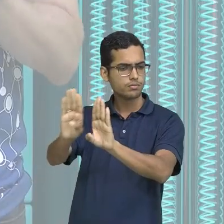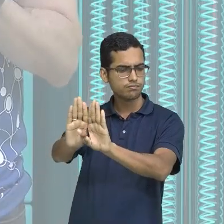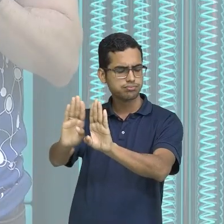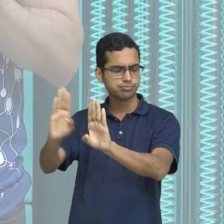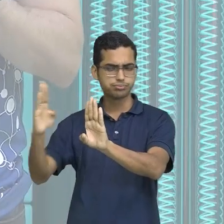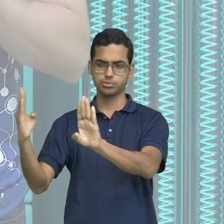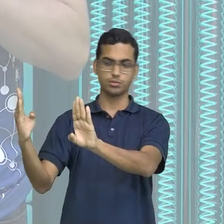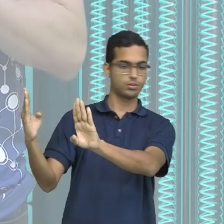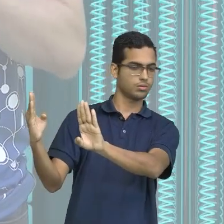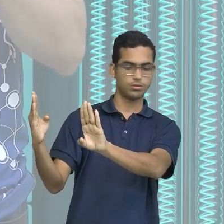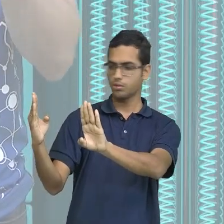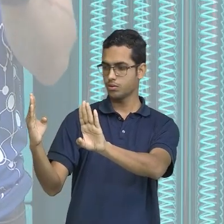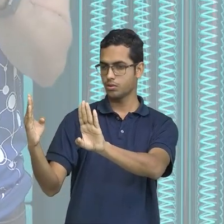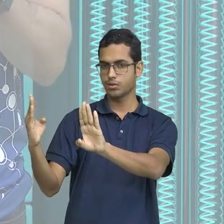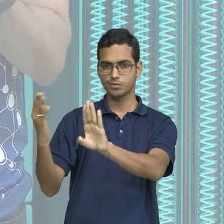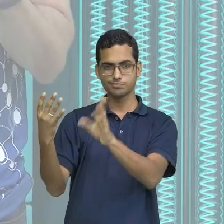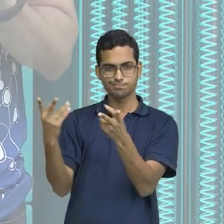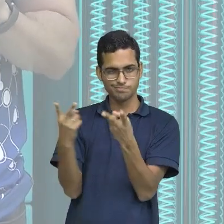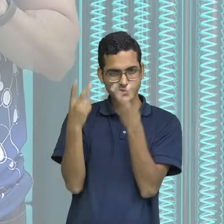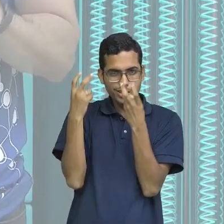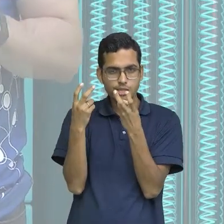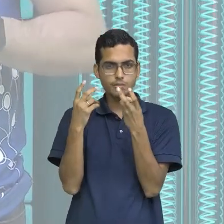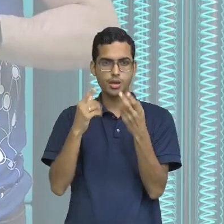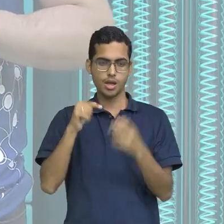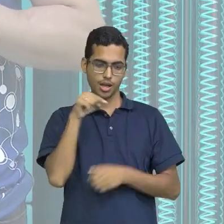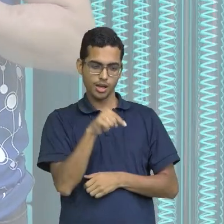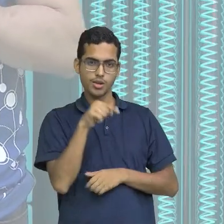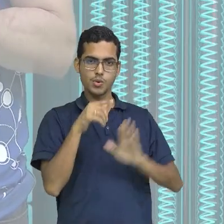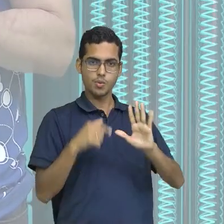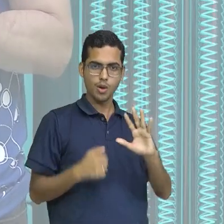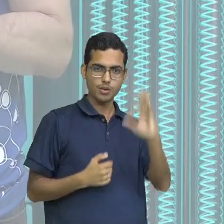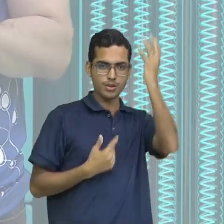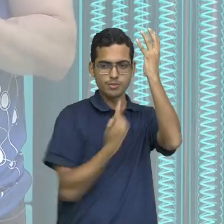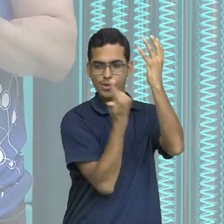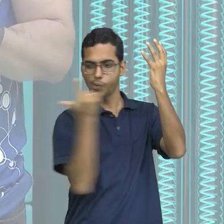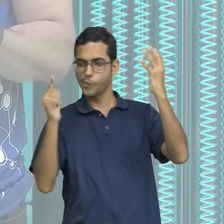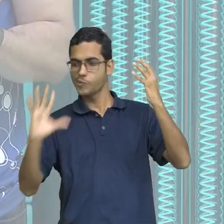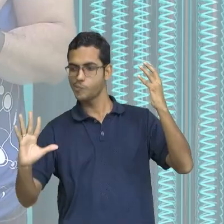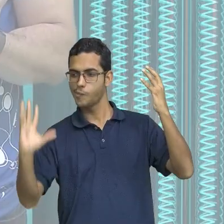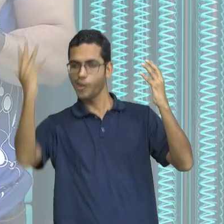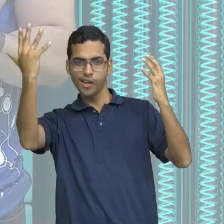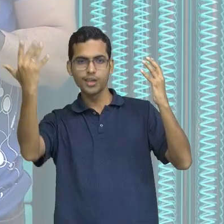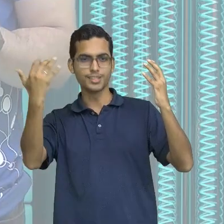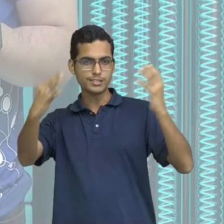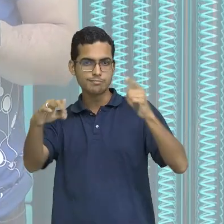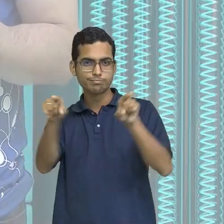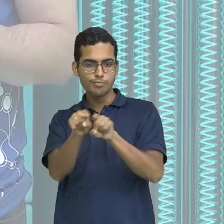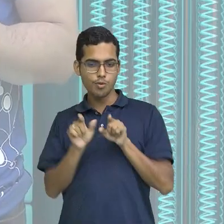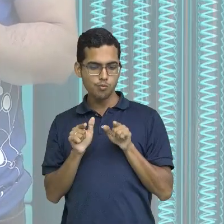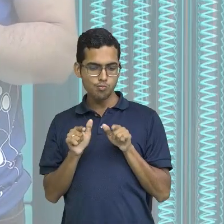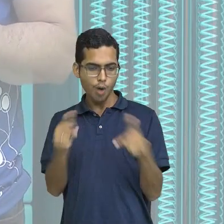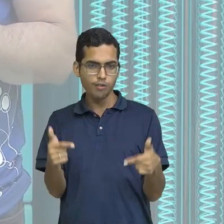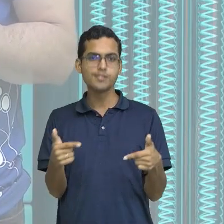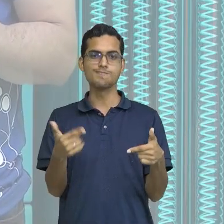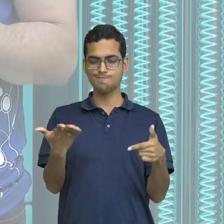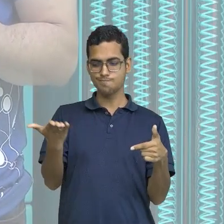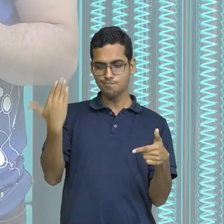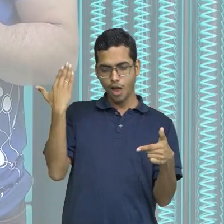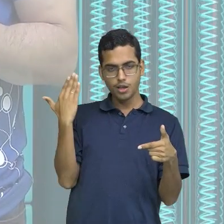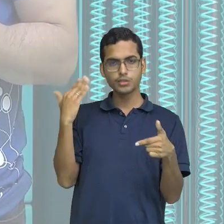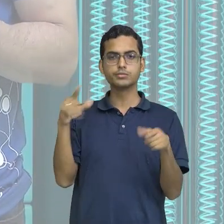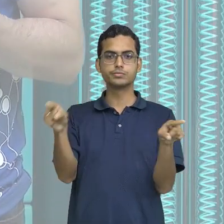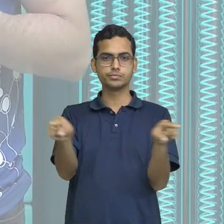Então, when pode ou não, normalmente ele aparece, mas também se não tiver, tá tudo bem. Ele não é uma regra específica, ele